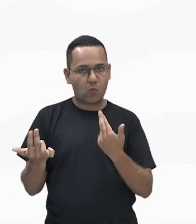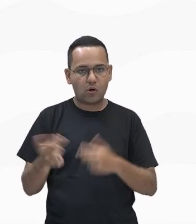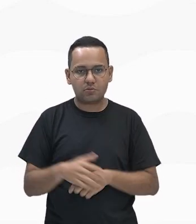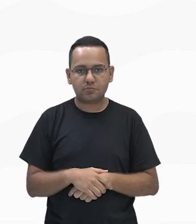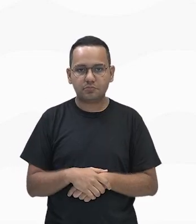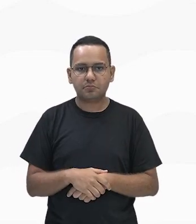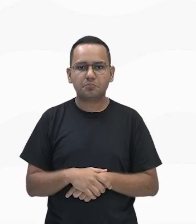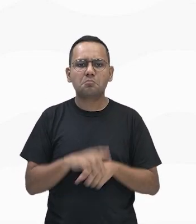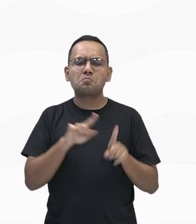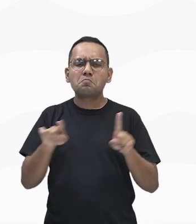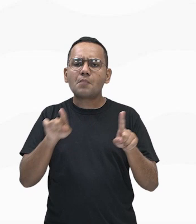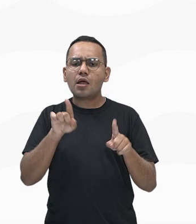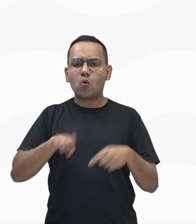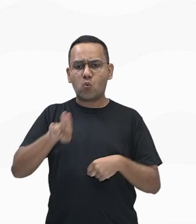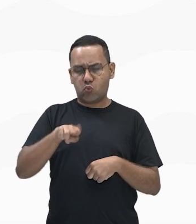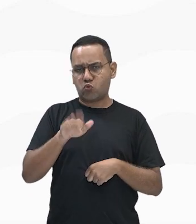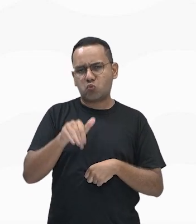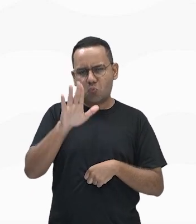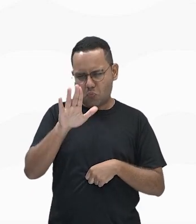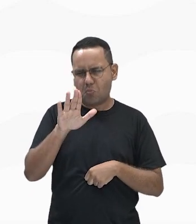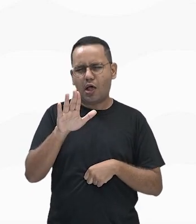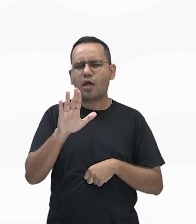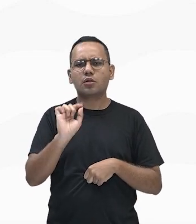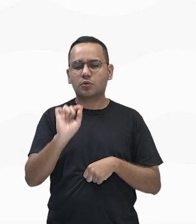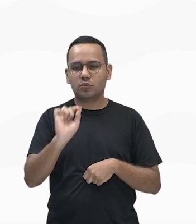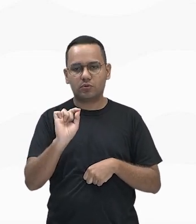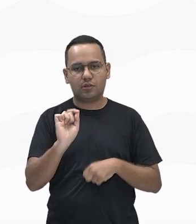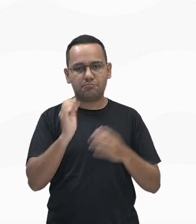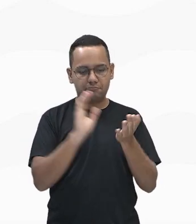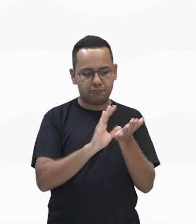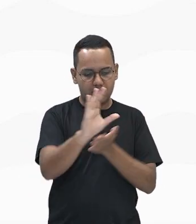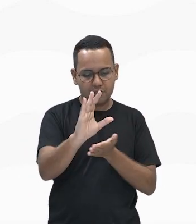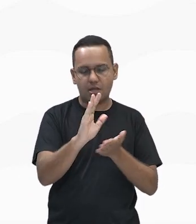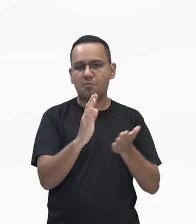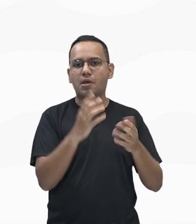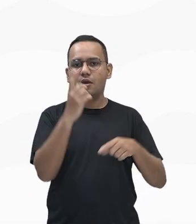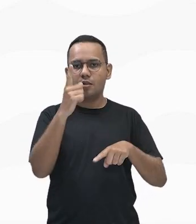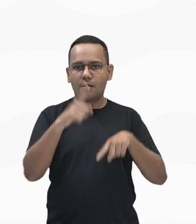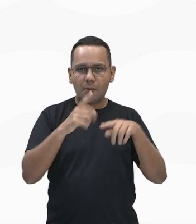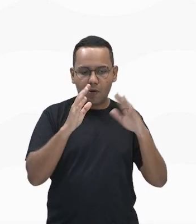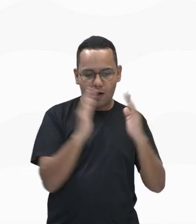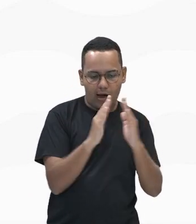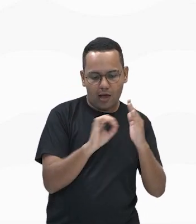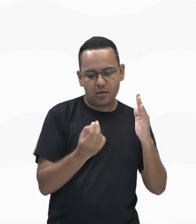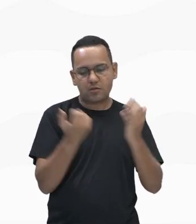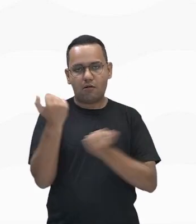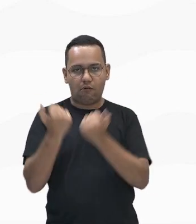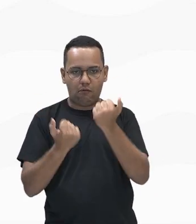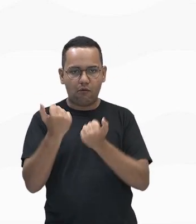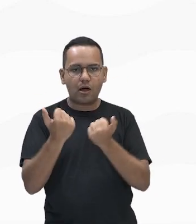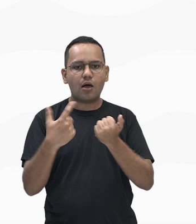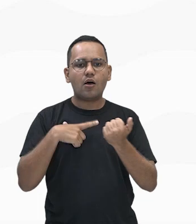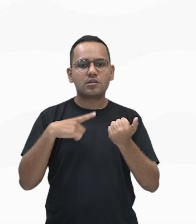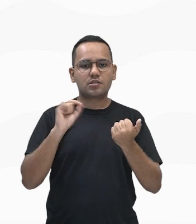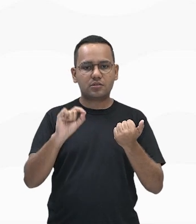longo prazo, como hipotecas, pois oferece previsibilidade nas parcelas, que é